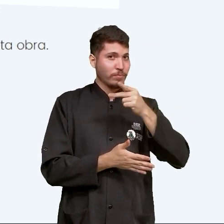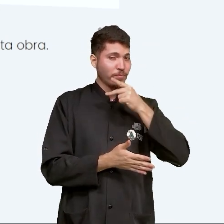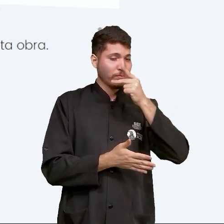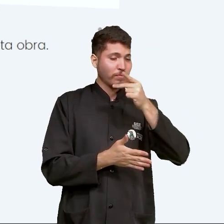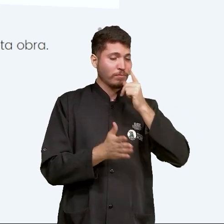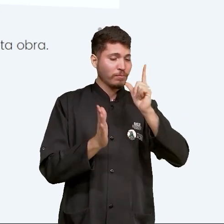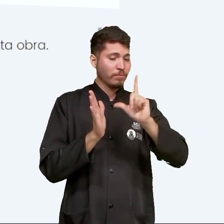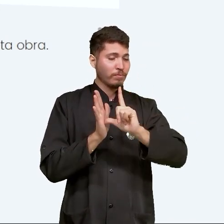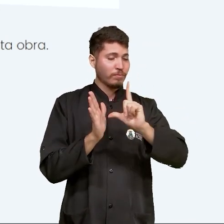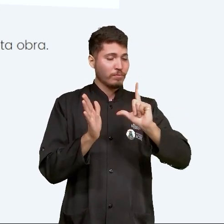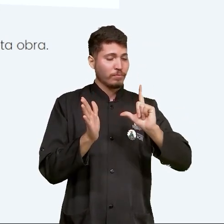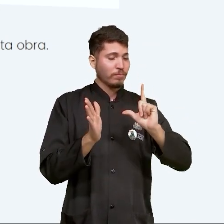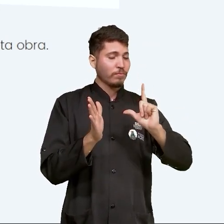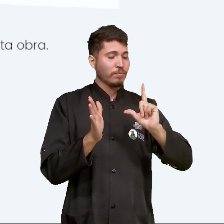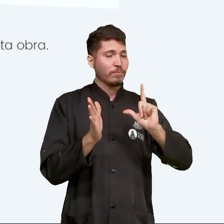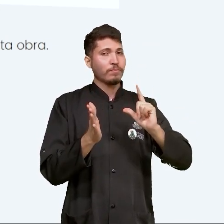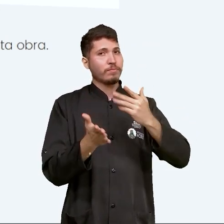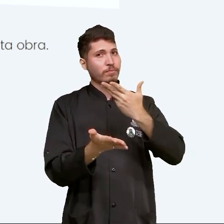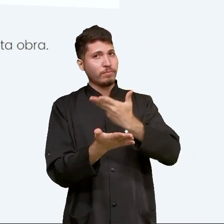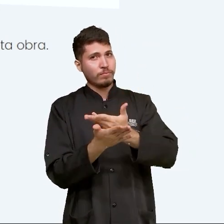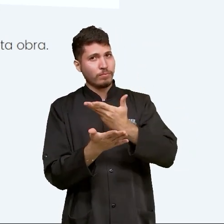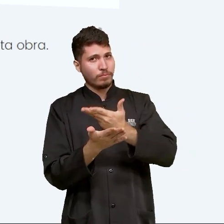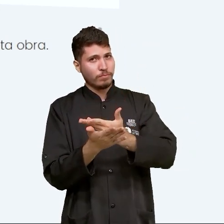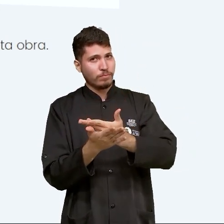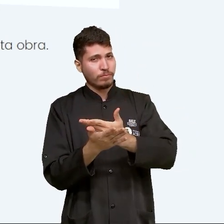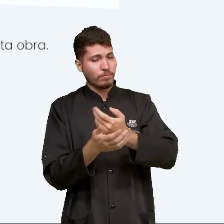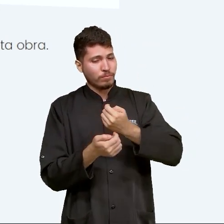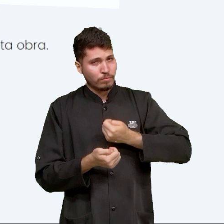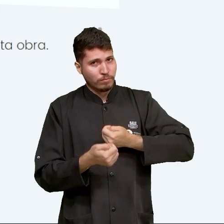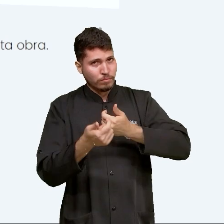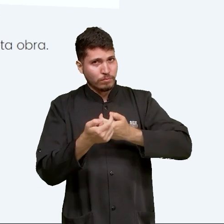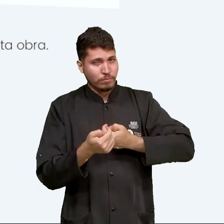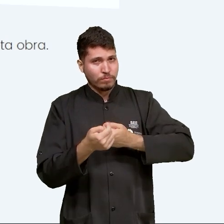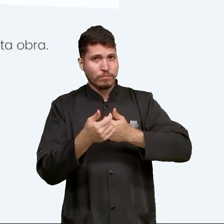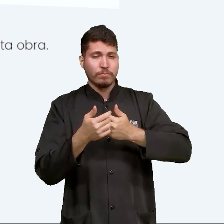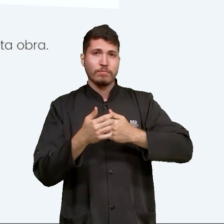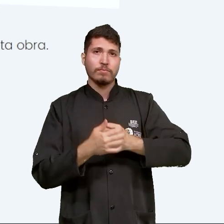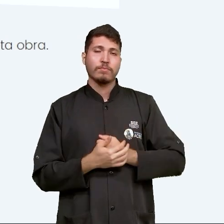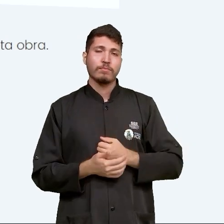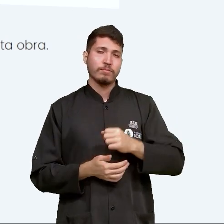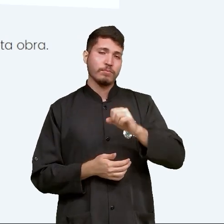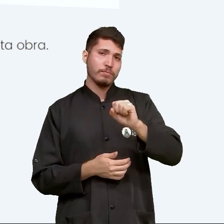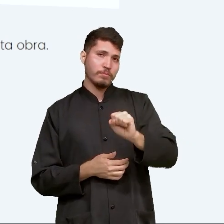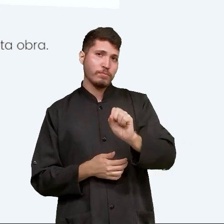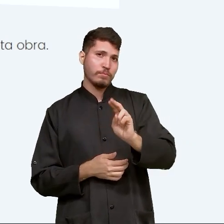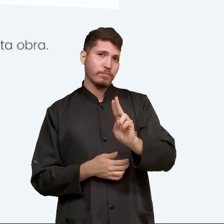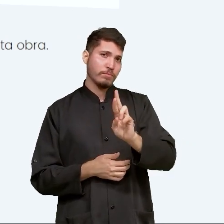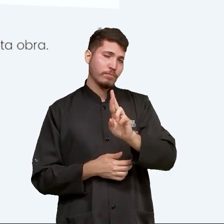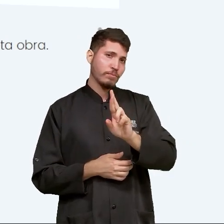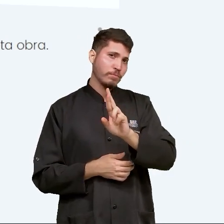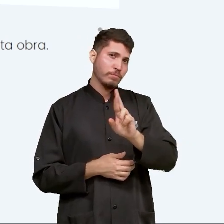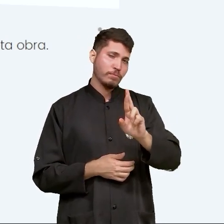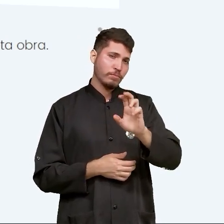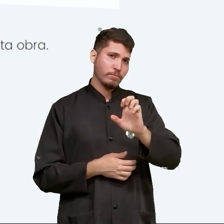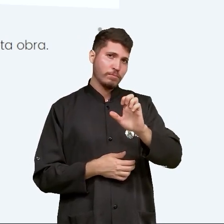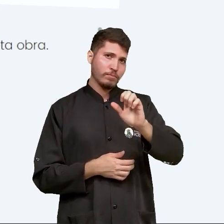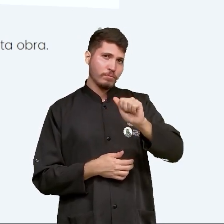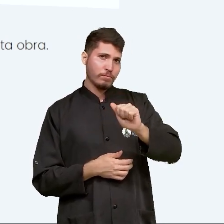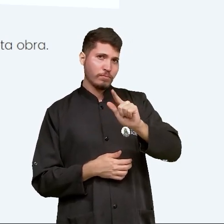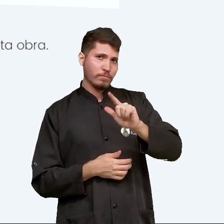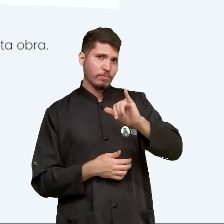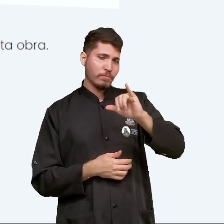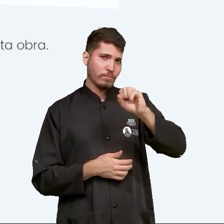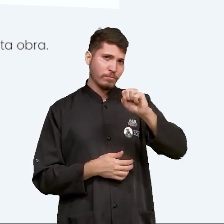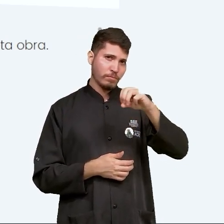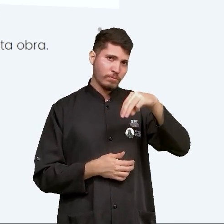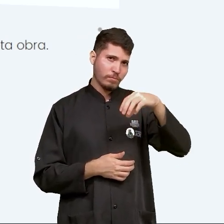anterior, falamos sobre, vou até dar uma dica, sobre surrealismo, né? Falamos de